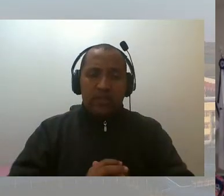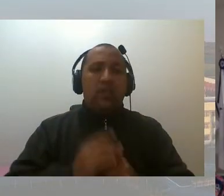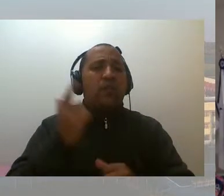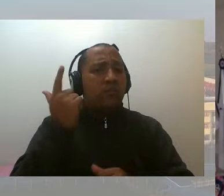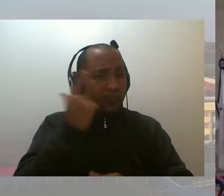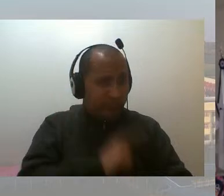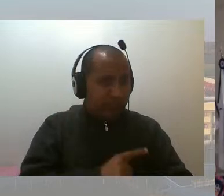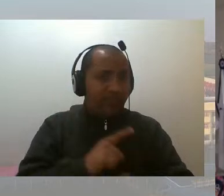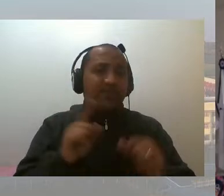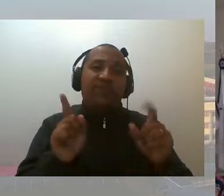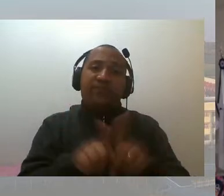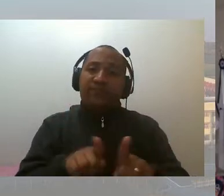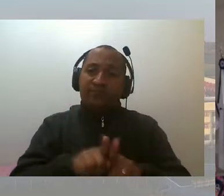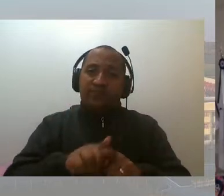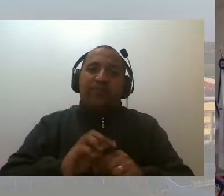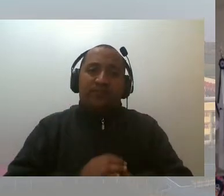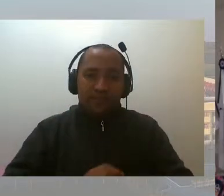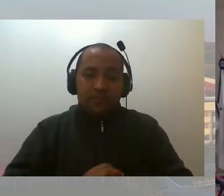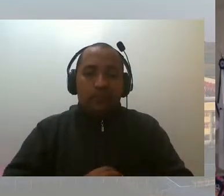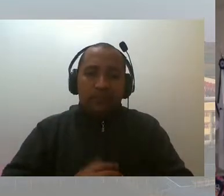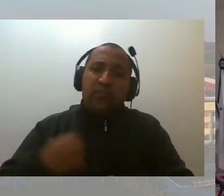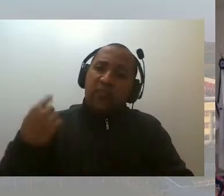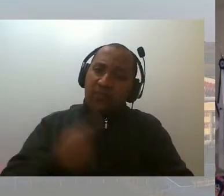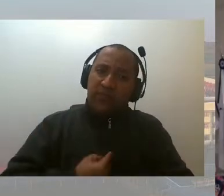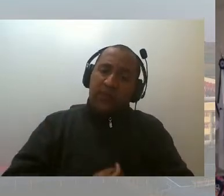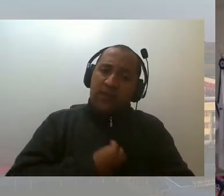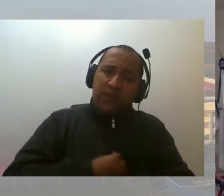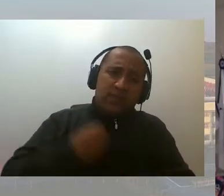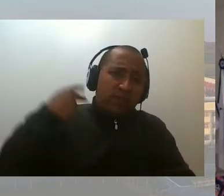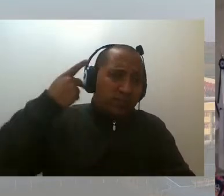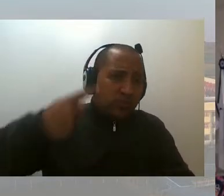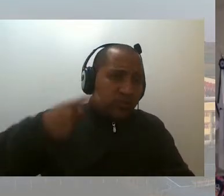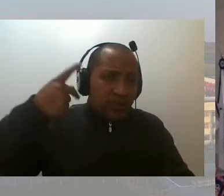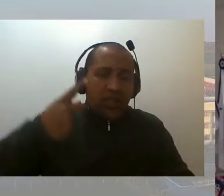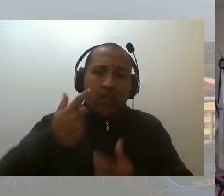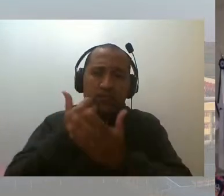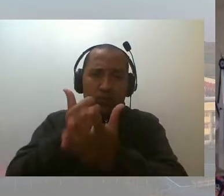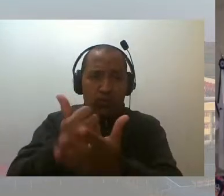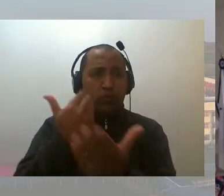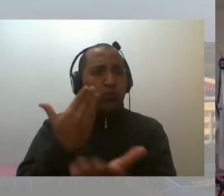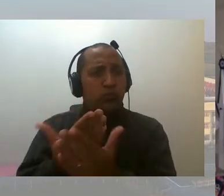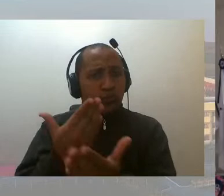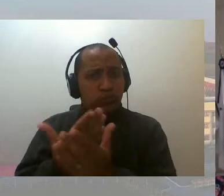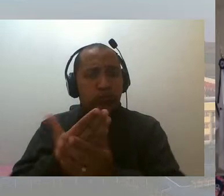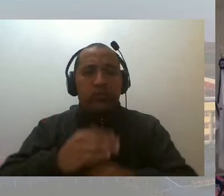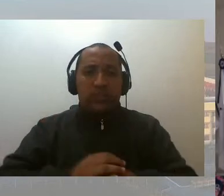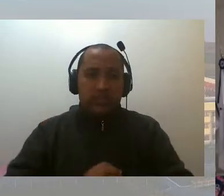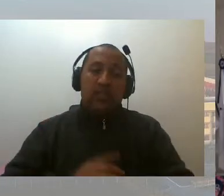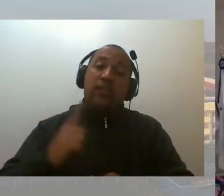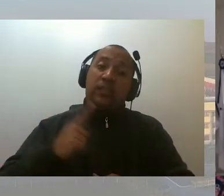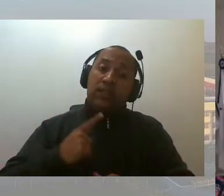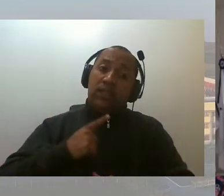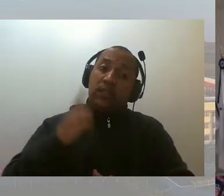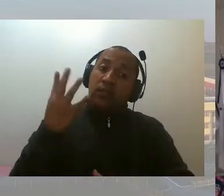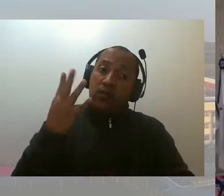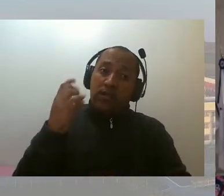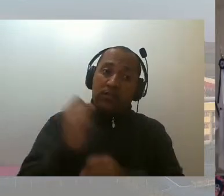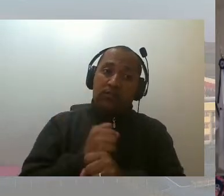também. E vemos as políticas de assistência estudantil sendo sucateadas durante os últimos 4 anos,